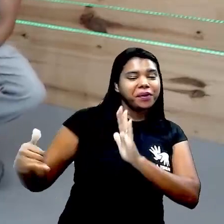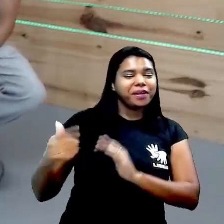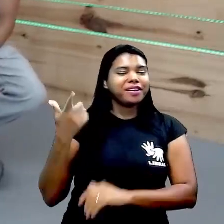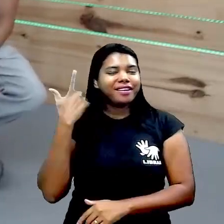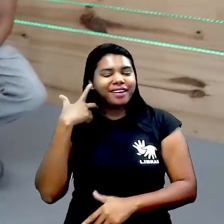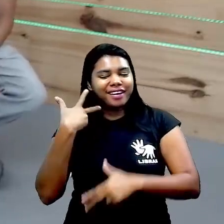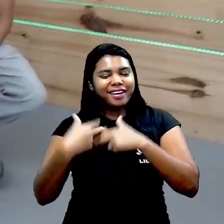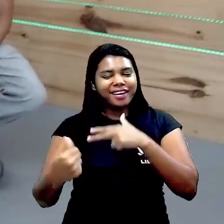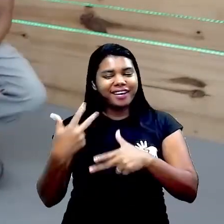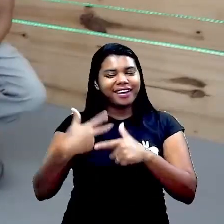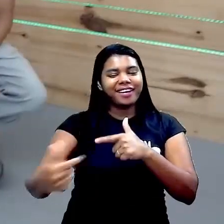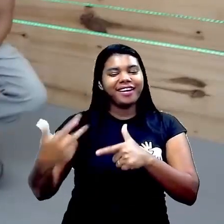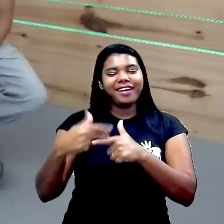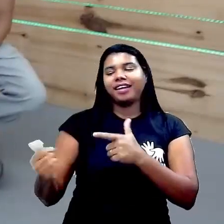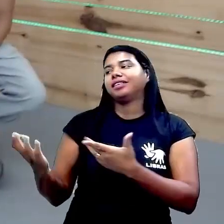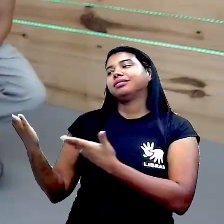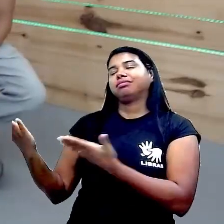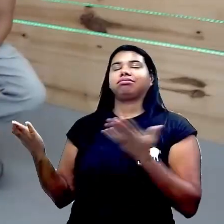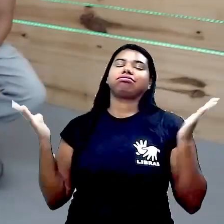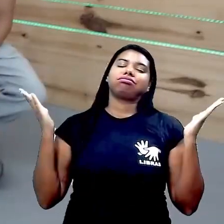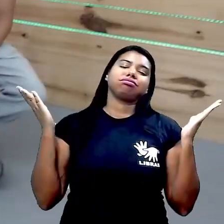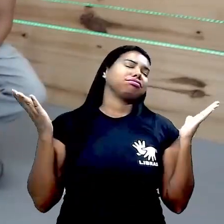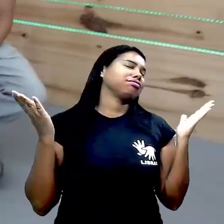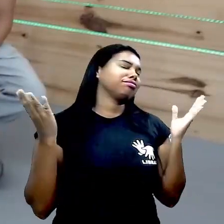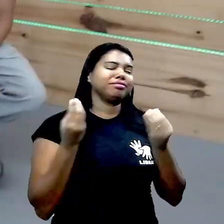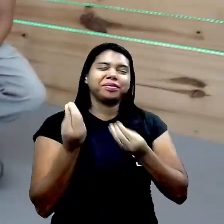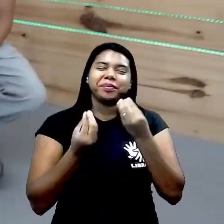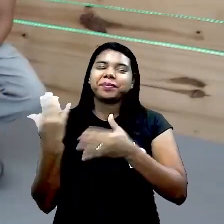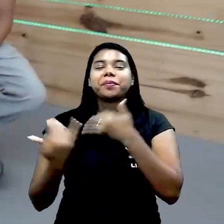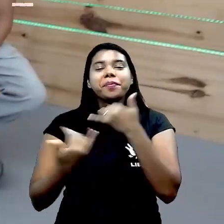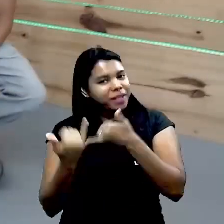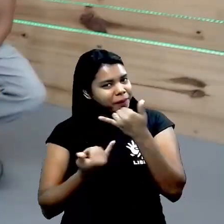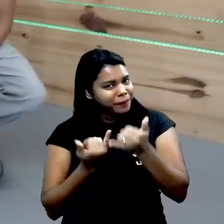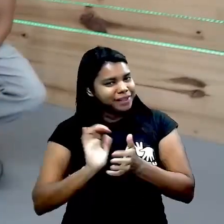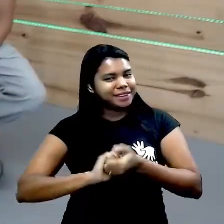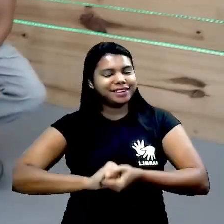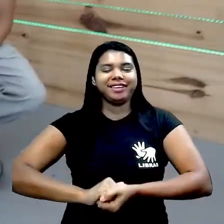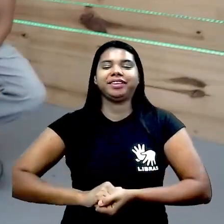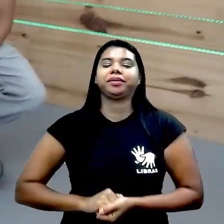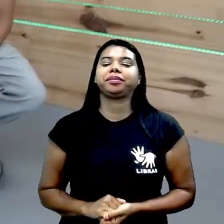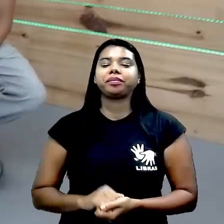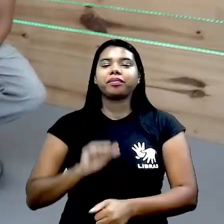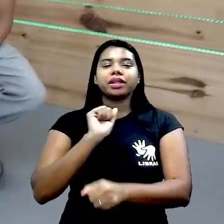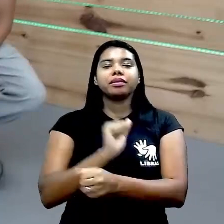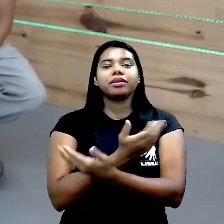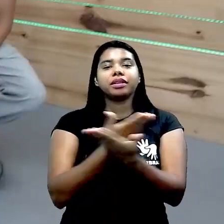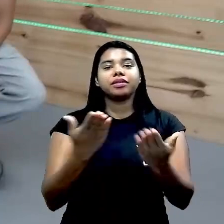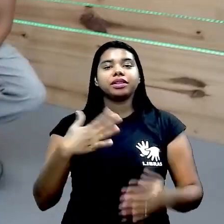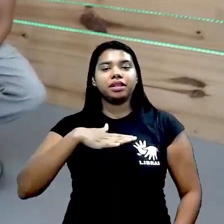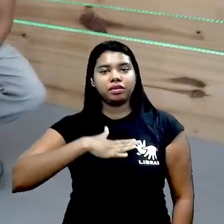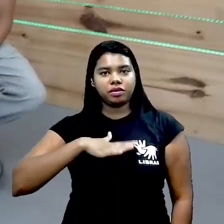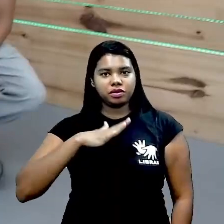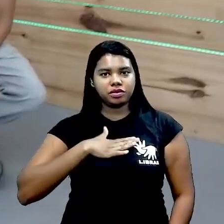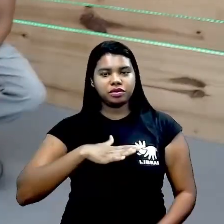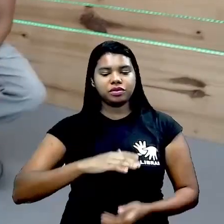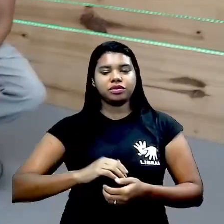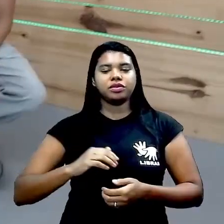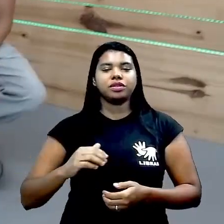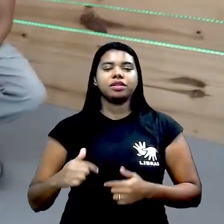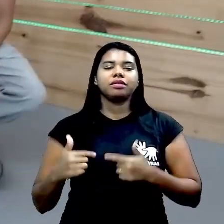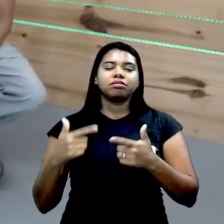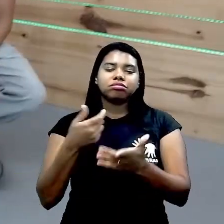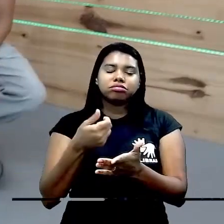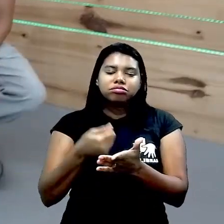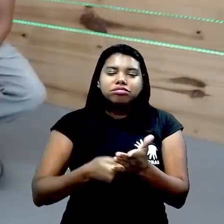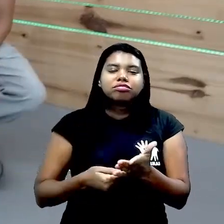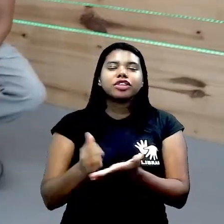Você gongou o nosso amigo aqui, né? É isso aí. Mas de brincadeiras à parte, espero que vocês tenham gostado. Que a gente ainda colocou esse